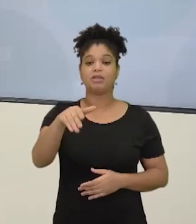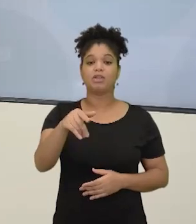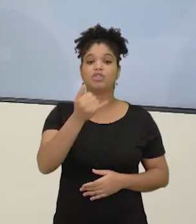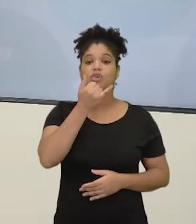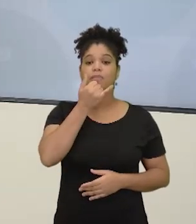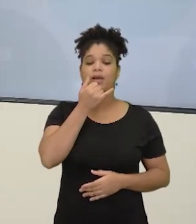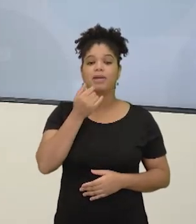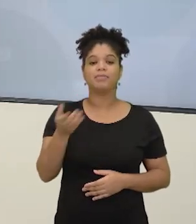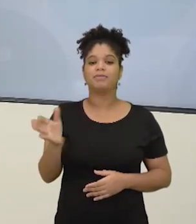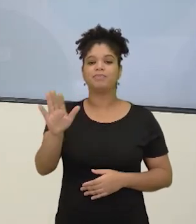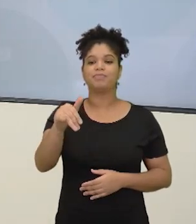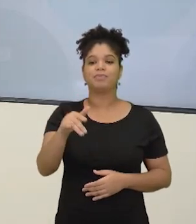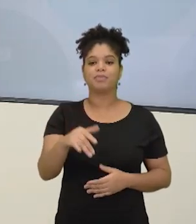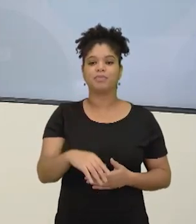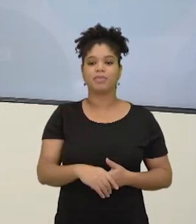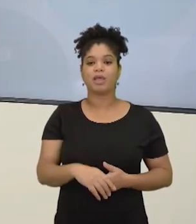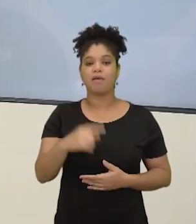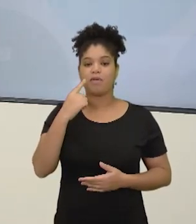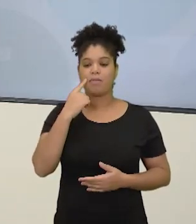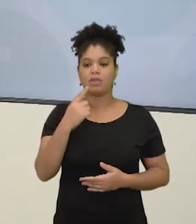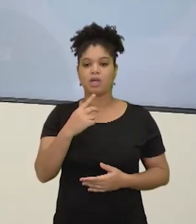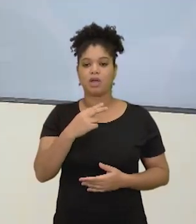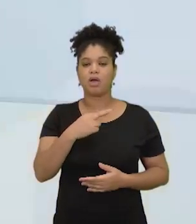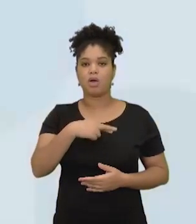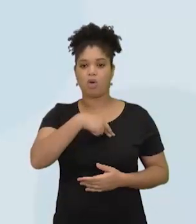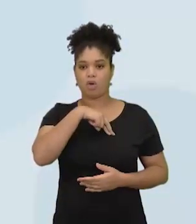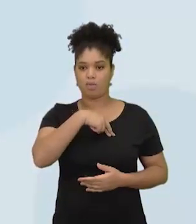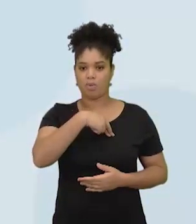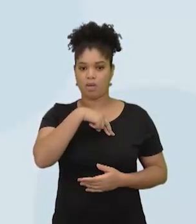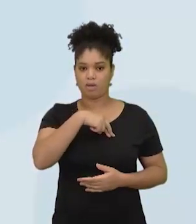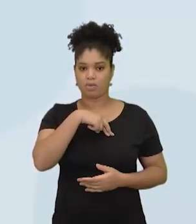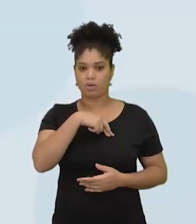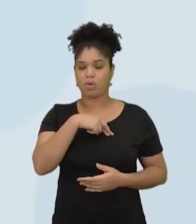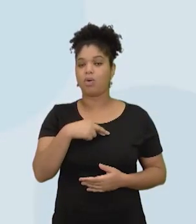Antes. O romantismo tem um marco inicial,